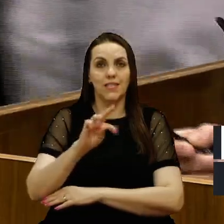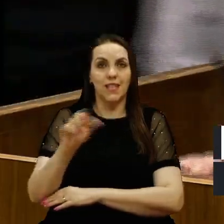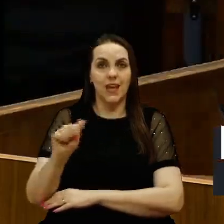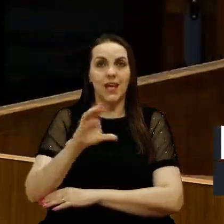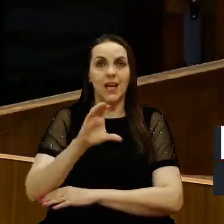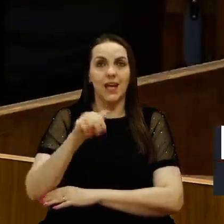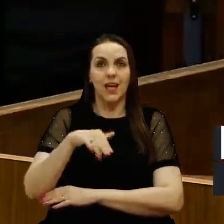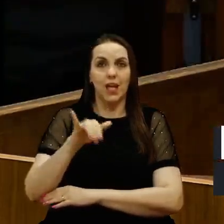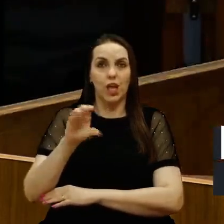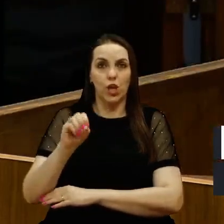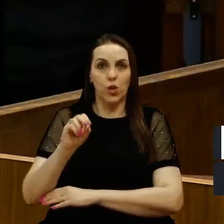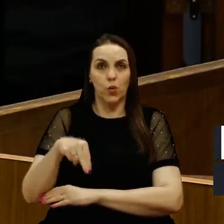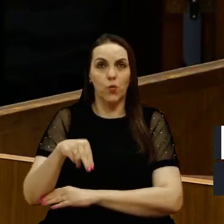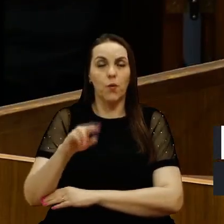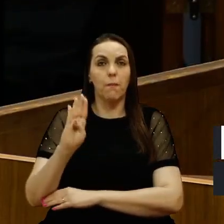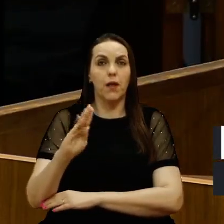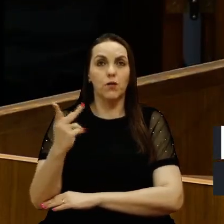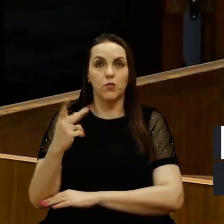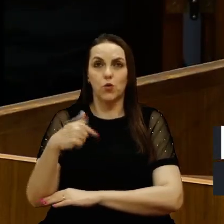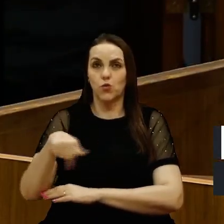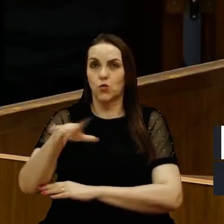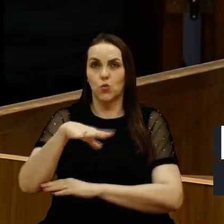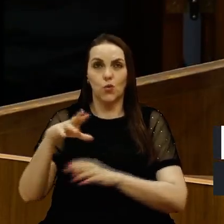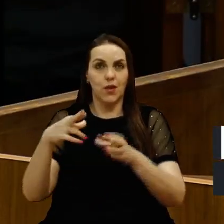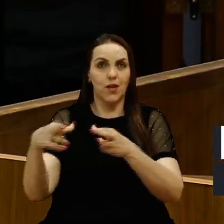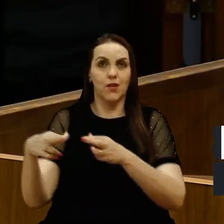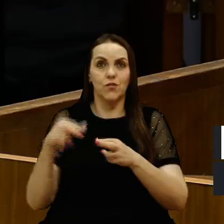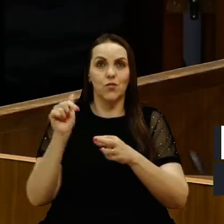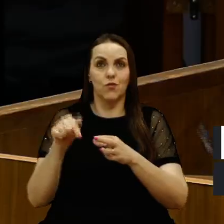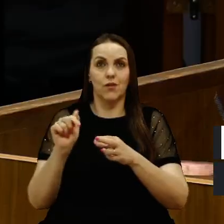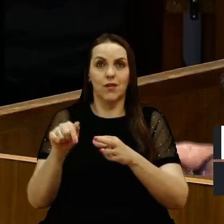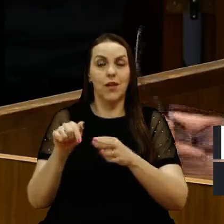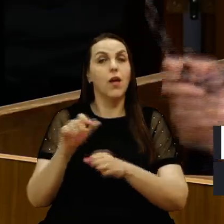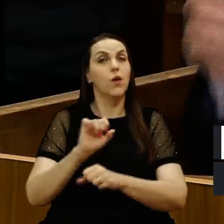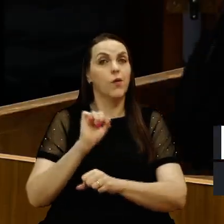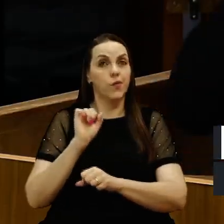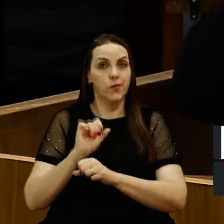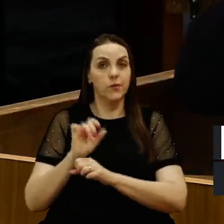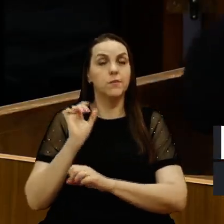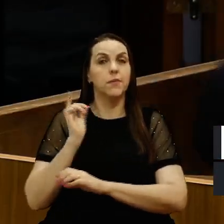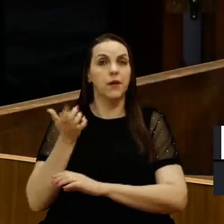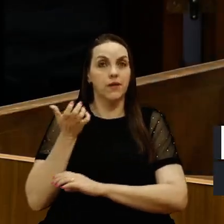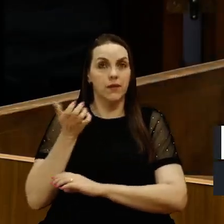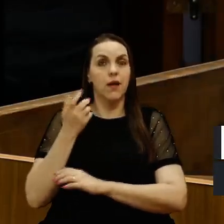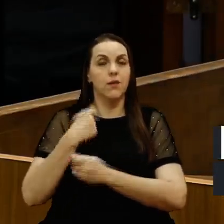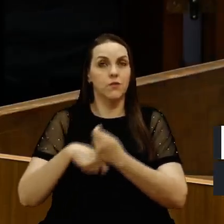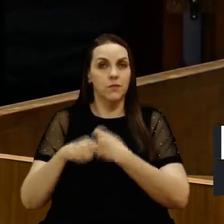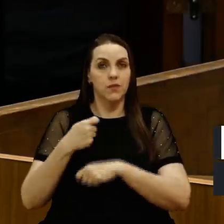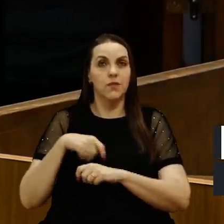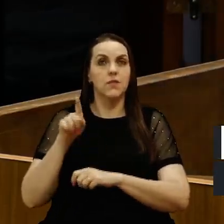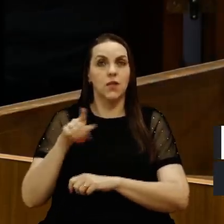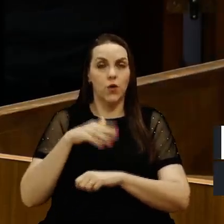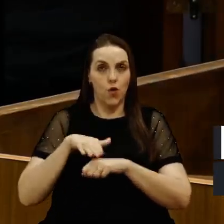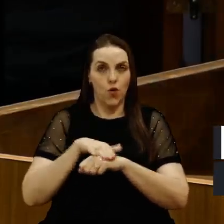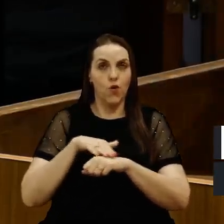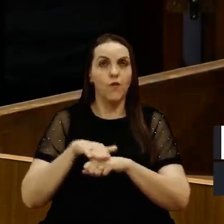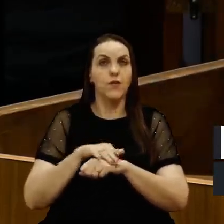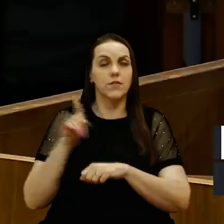Belo Horizonte, aquela região. Então, eu espero que a administração, que inclusive tenho conversado com o